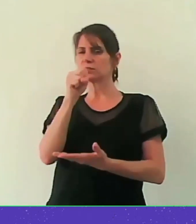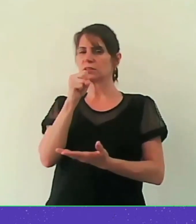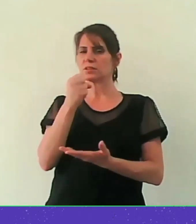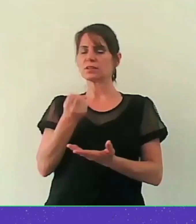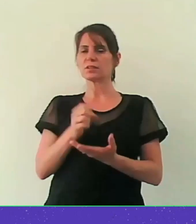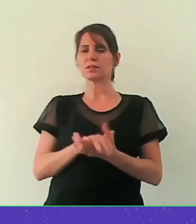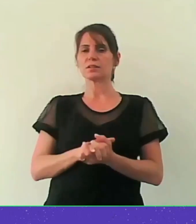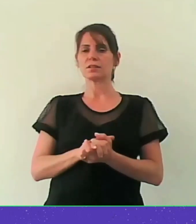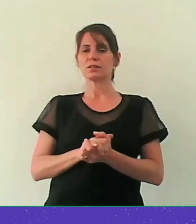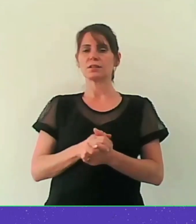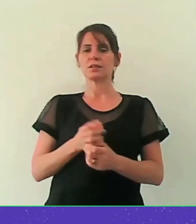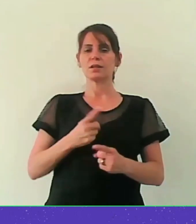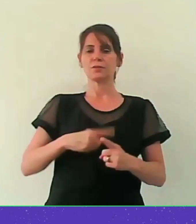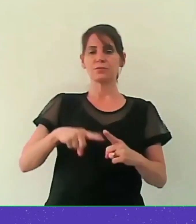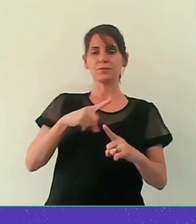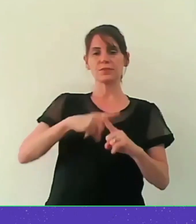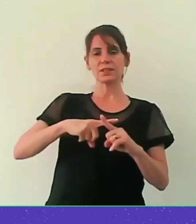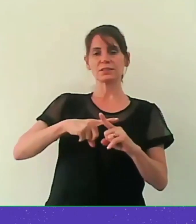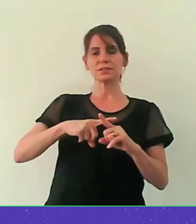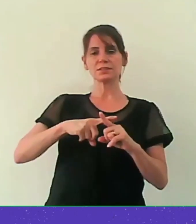o deslocamento.